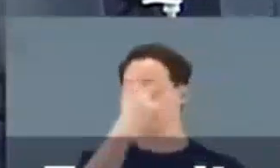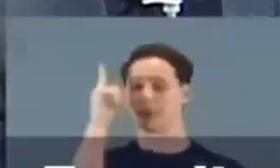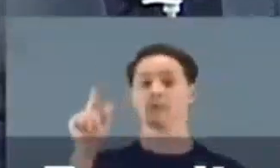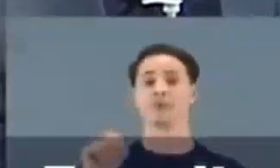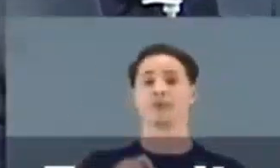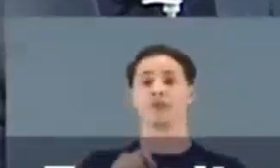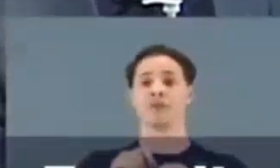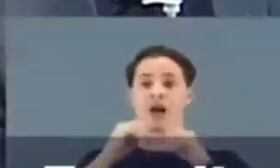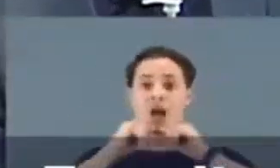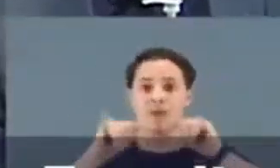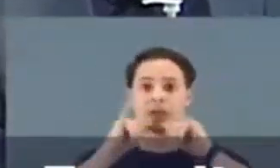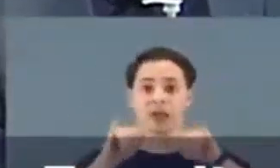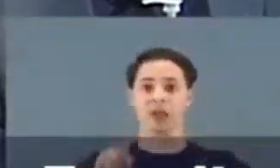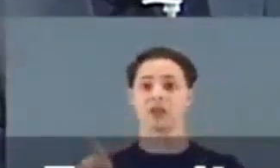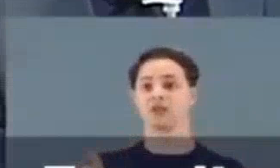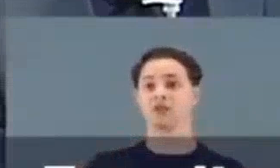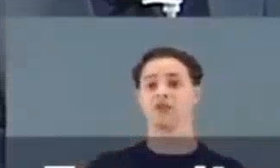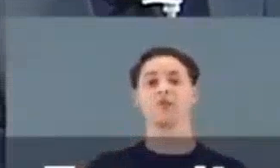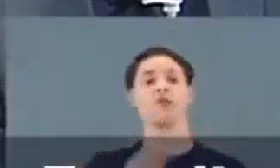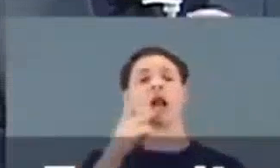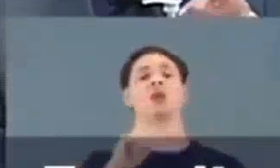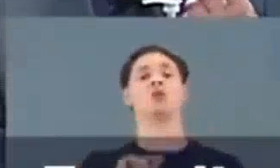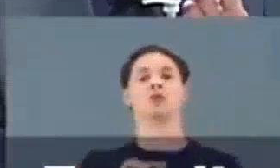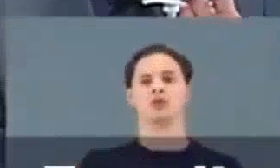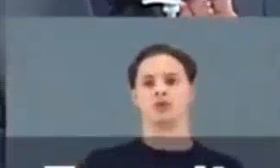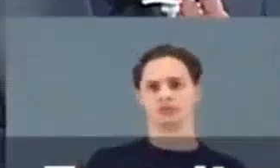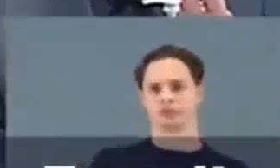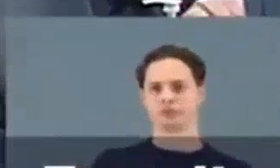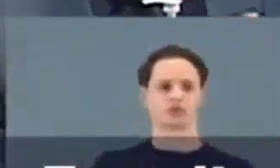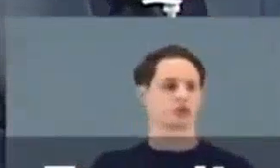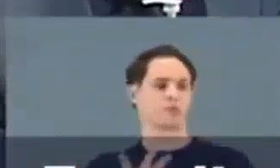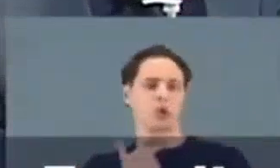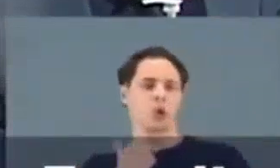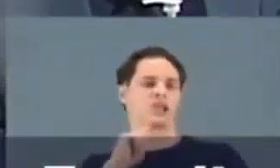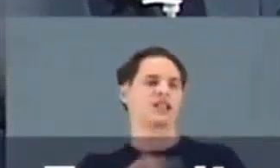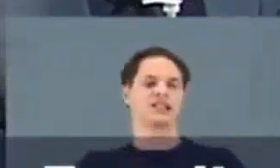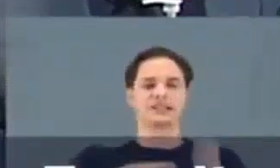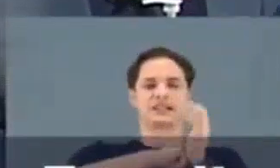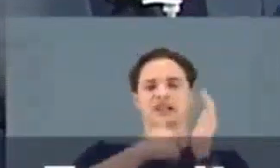matéria? O que falaram? Não pode, que é sigiloso.